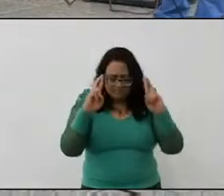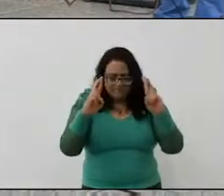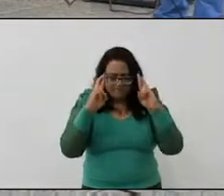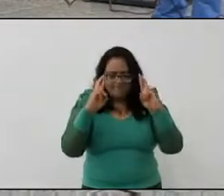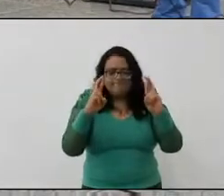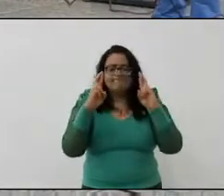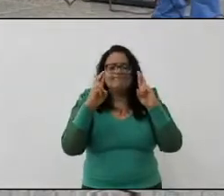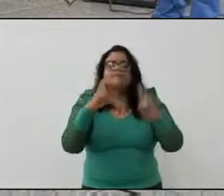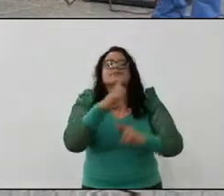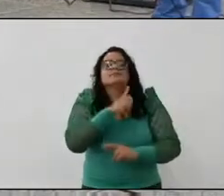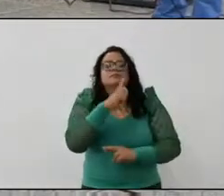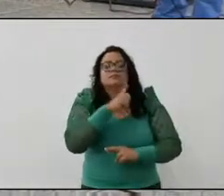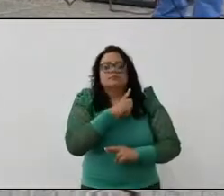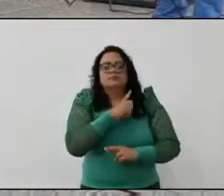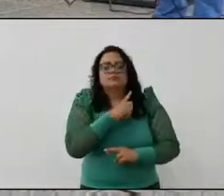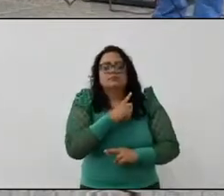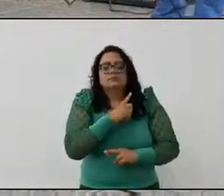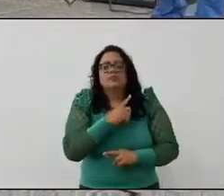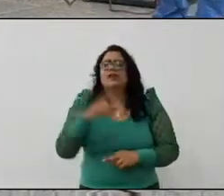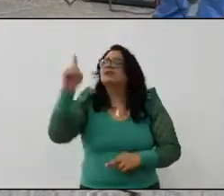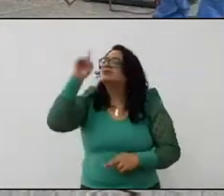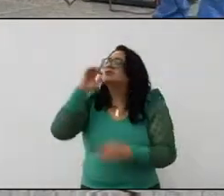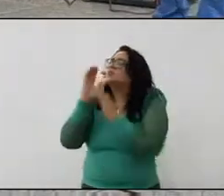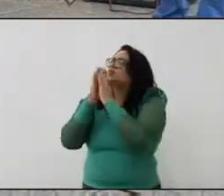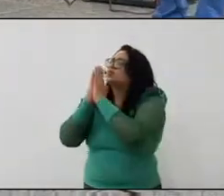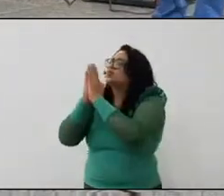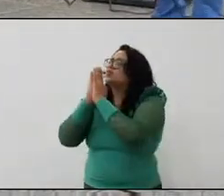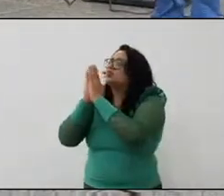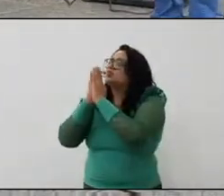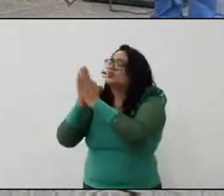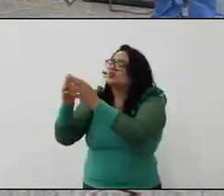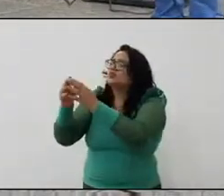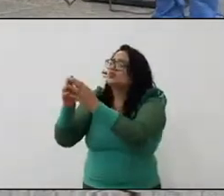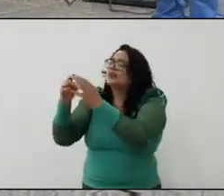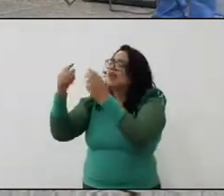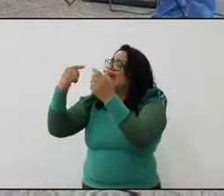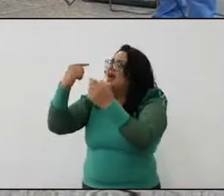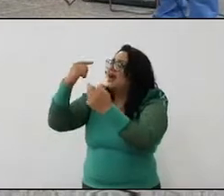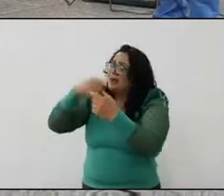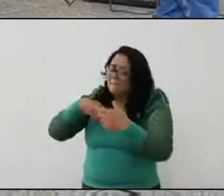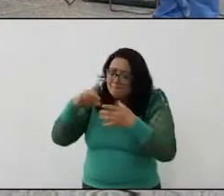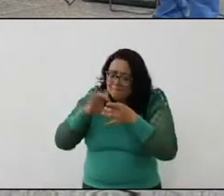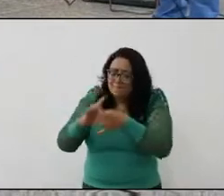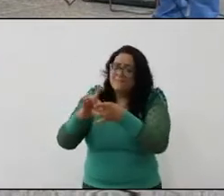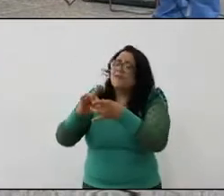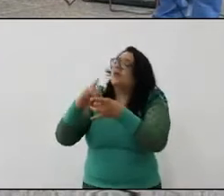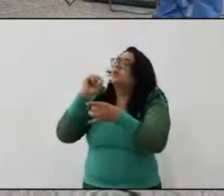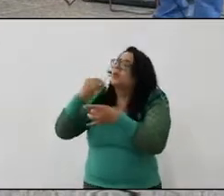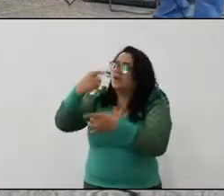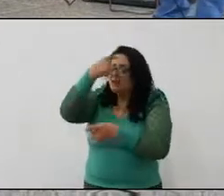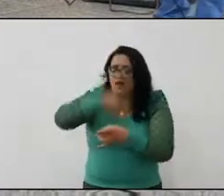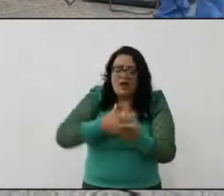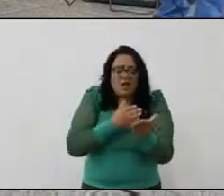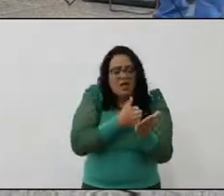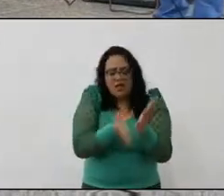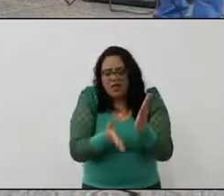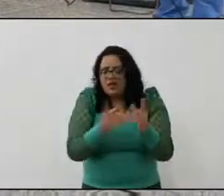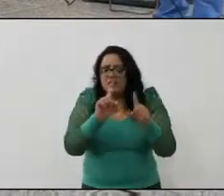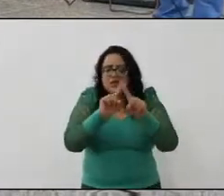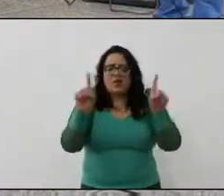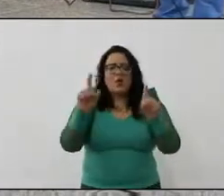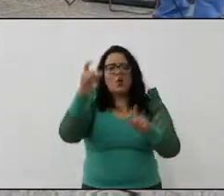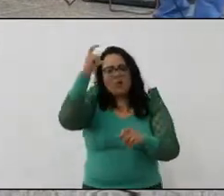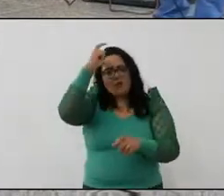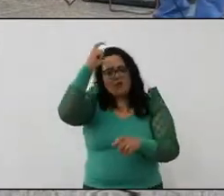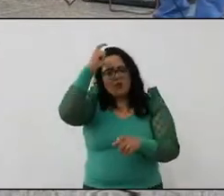Deus. E não nos deixe, Senhor, vacilar. Não deixe, Senhor, o inimigo roubar a nossa